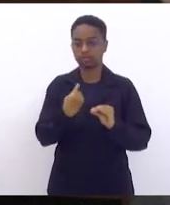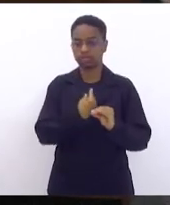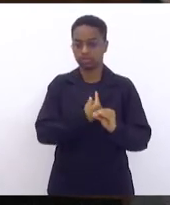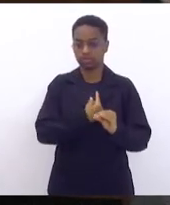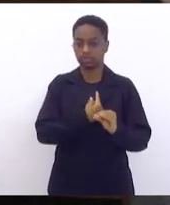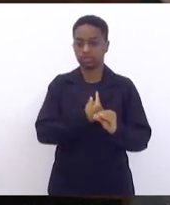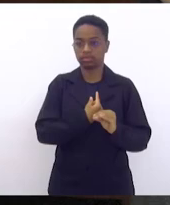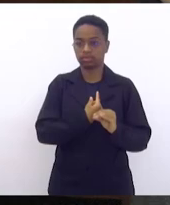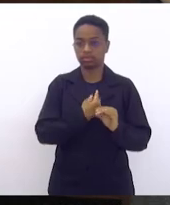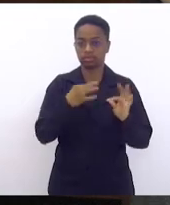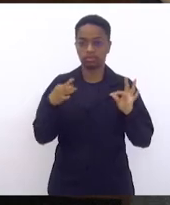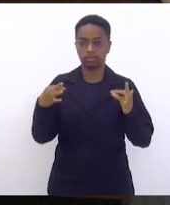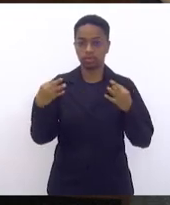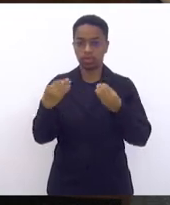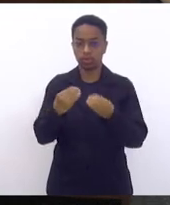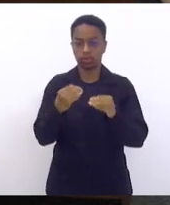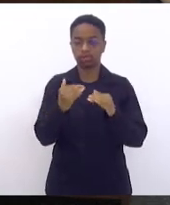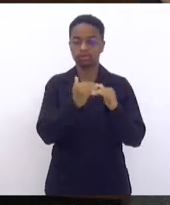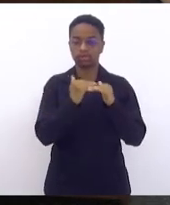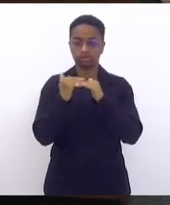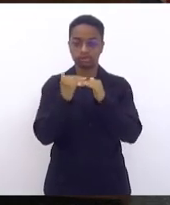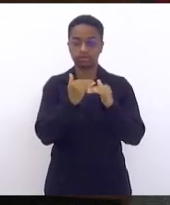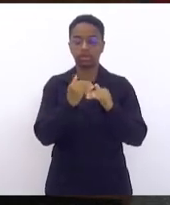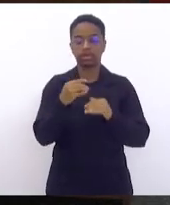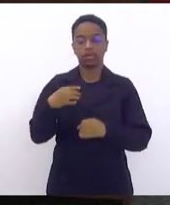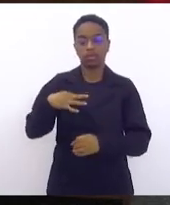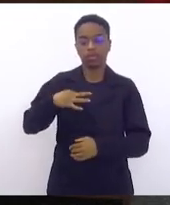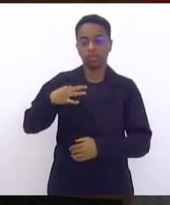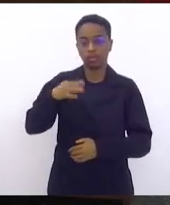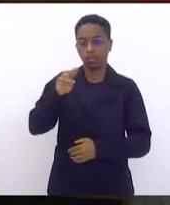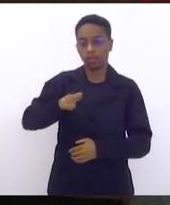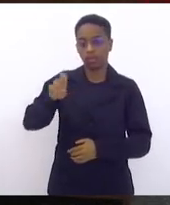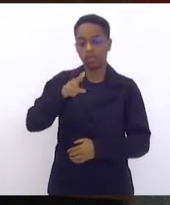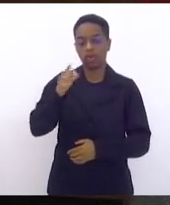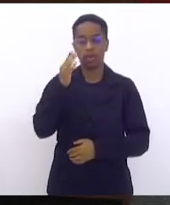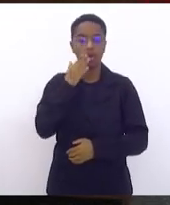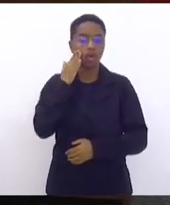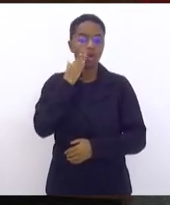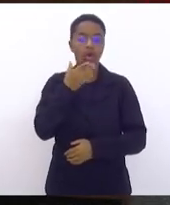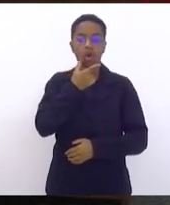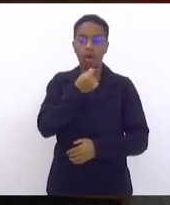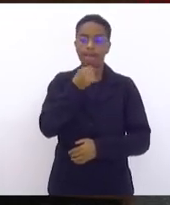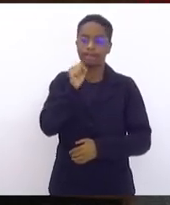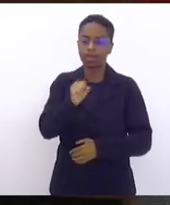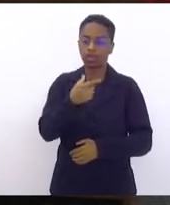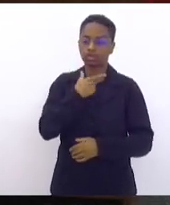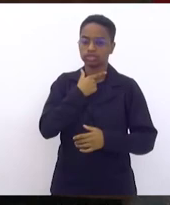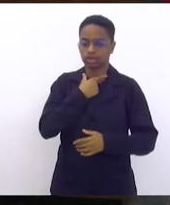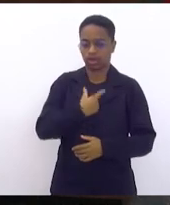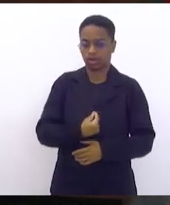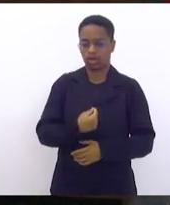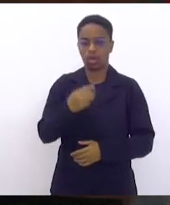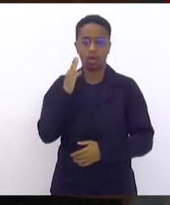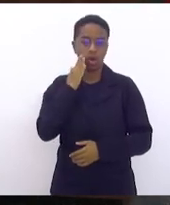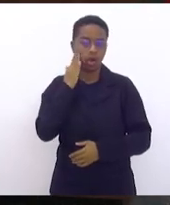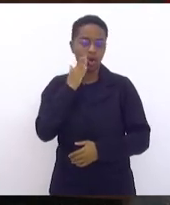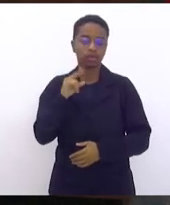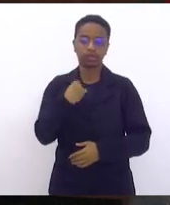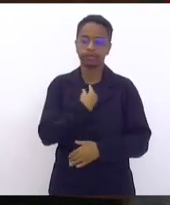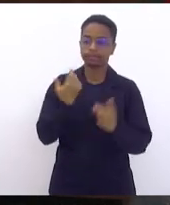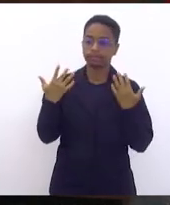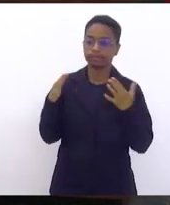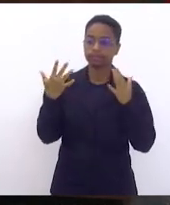estejamos todas, todos e todos de rosa. Os homens podem vir com a gravatinha rosa para que a gente celebre